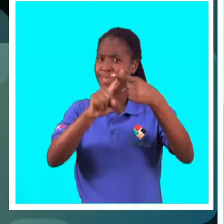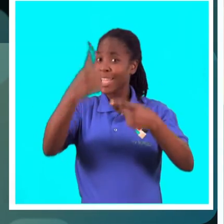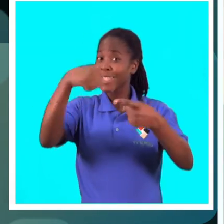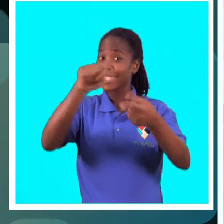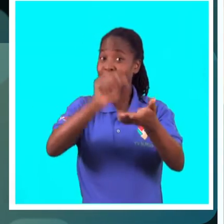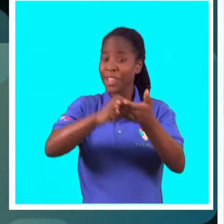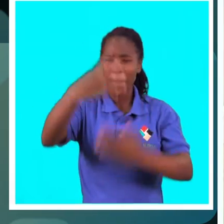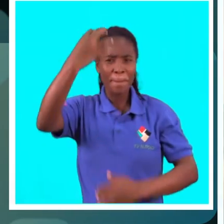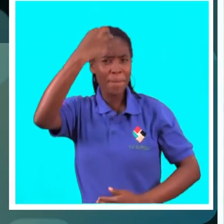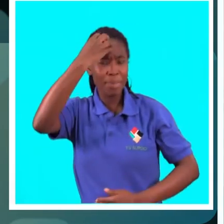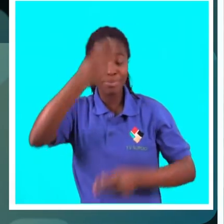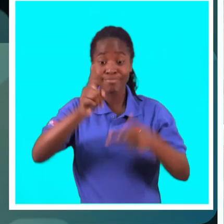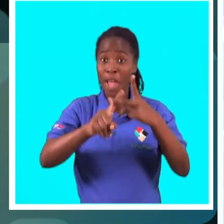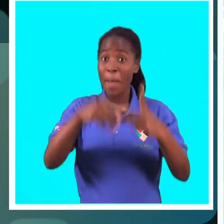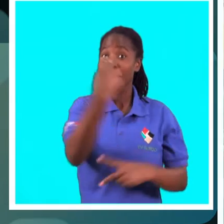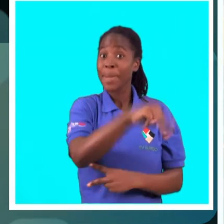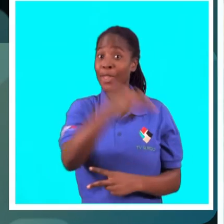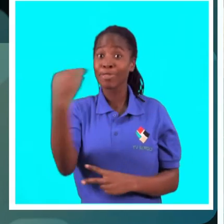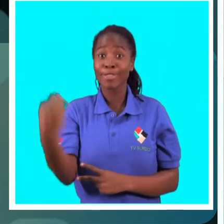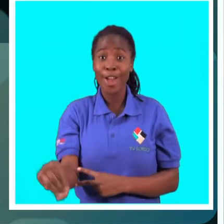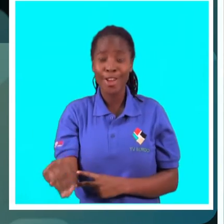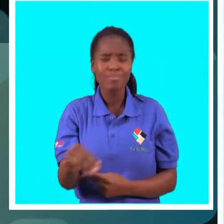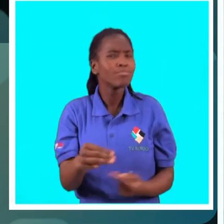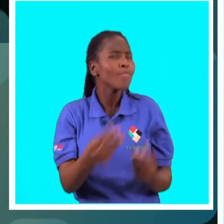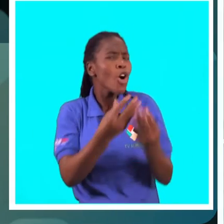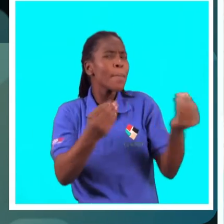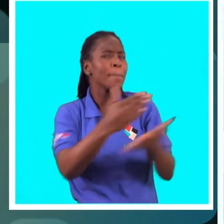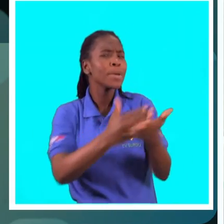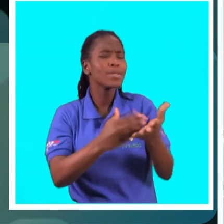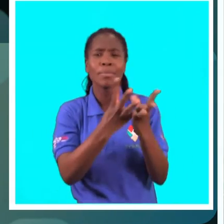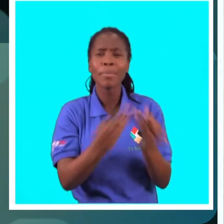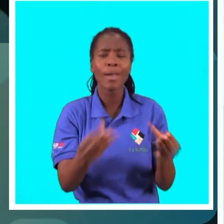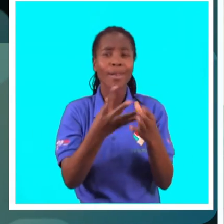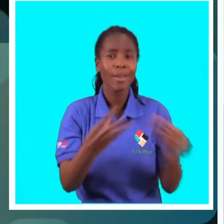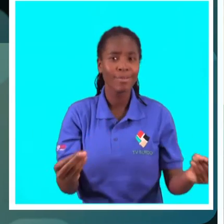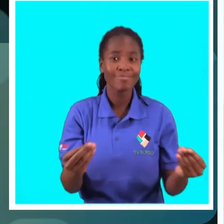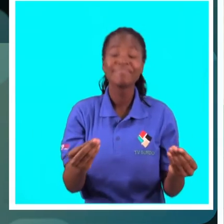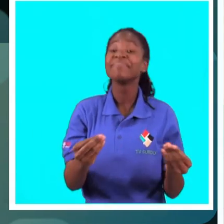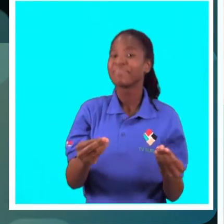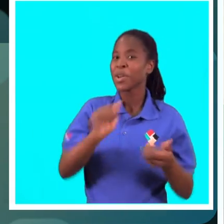matola principalmente nas horas de ponta as vantagens são